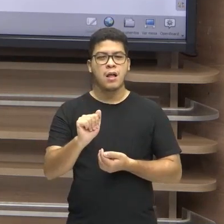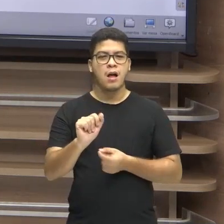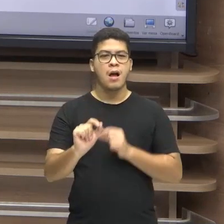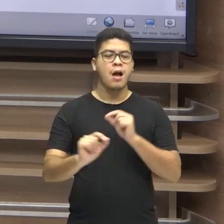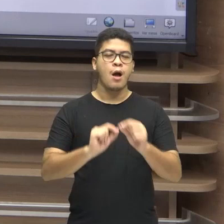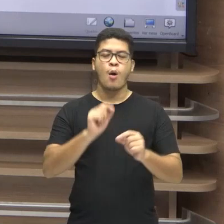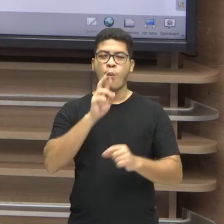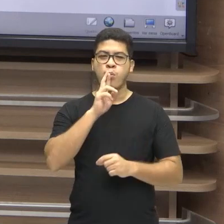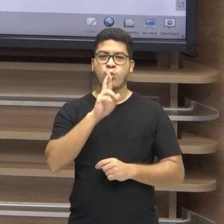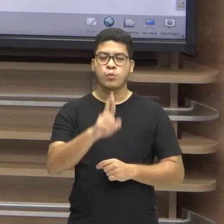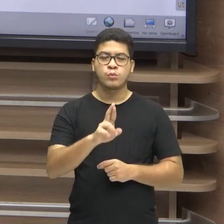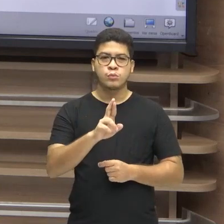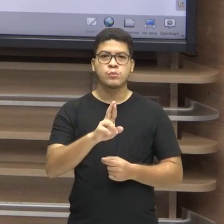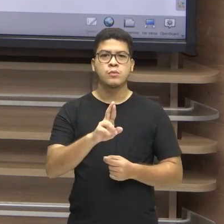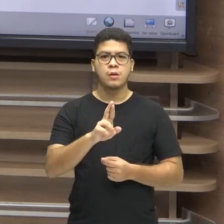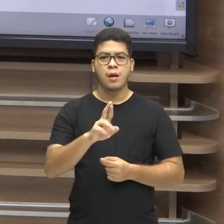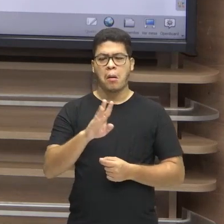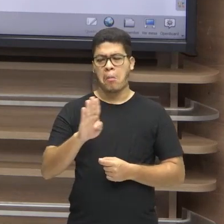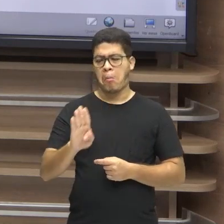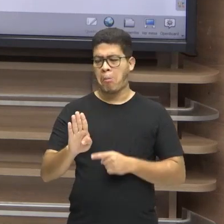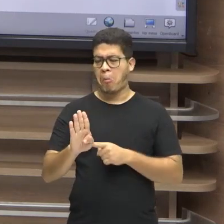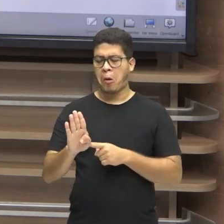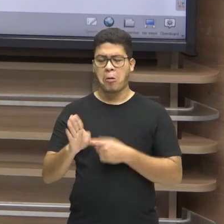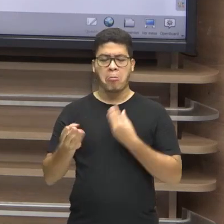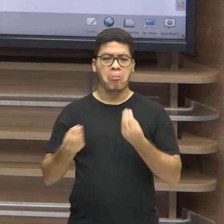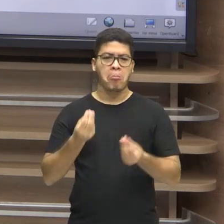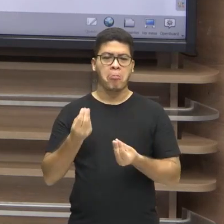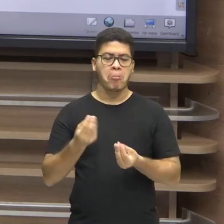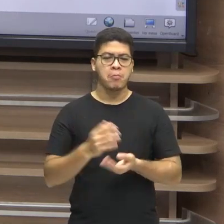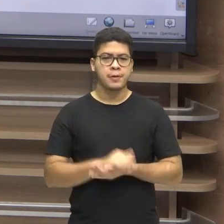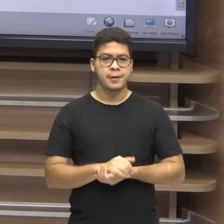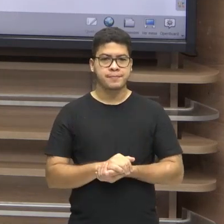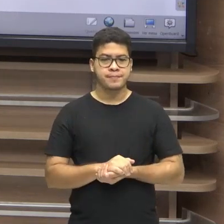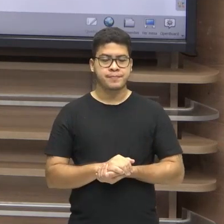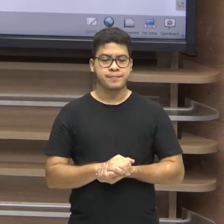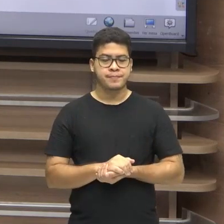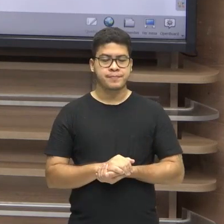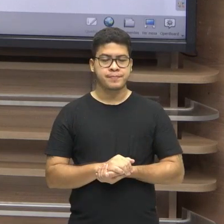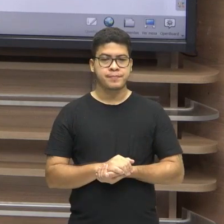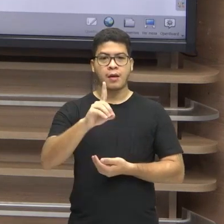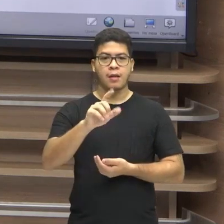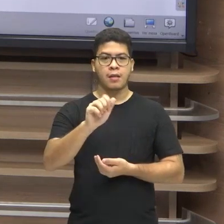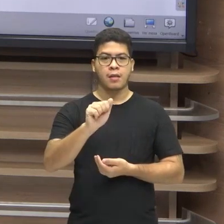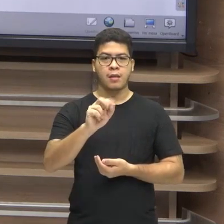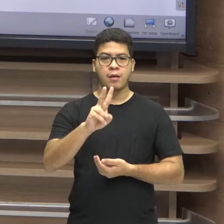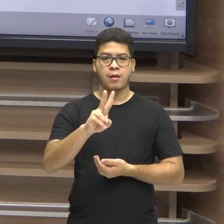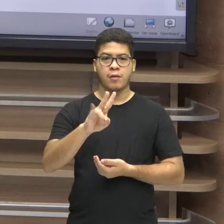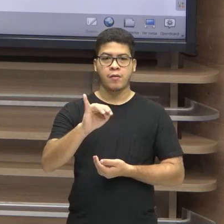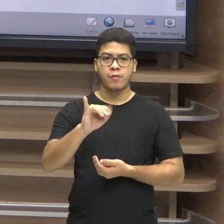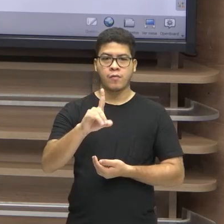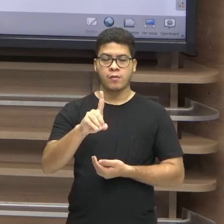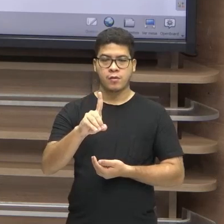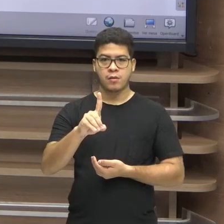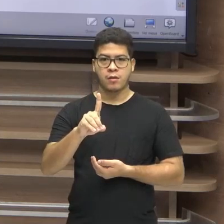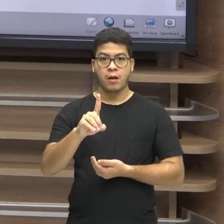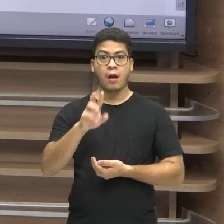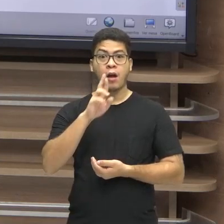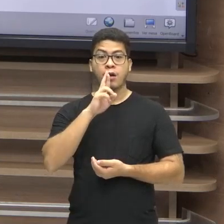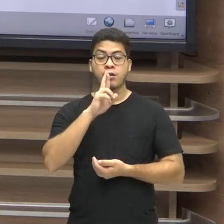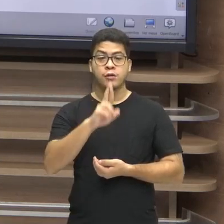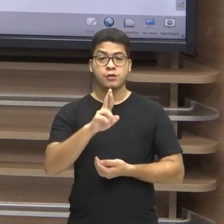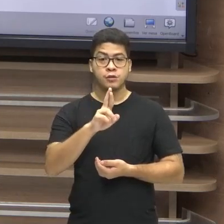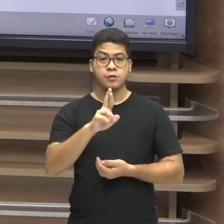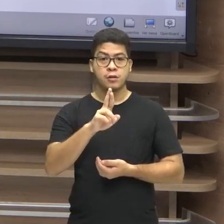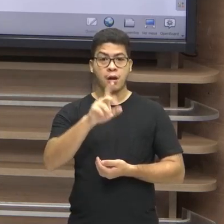né? Colocou letra B. O David Pereira colocou questão igual a 4. Aí o